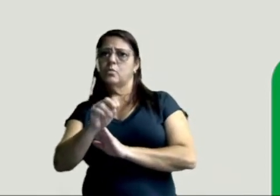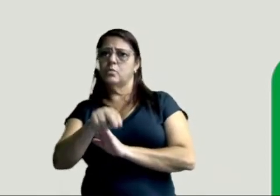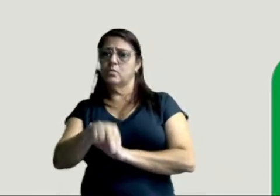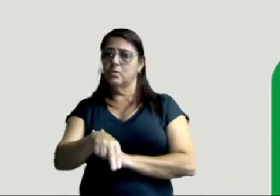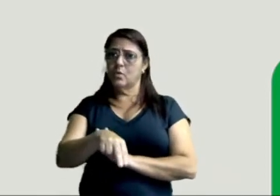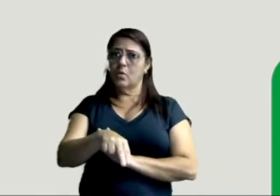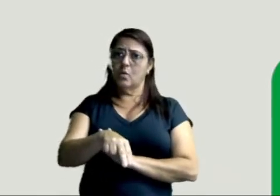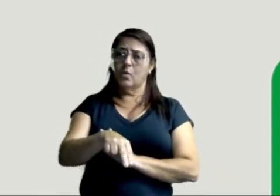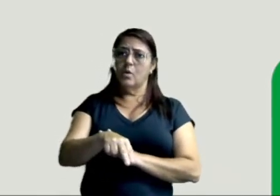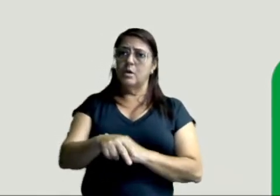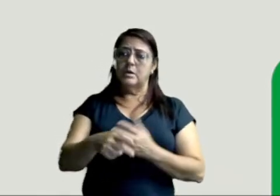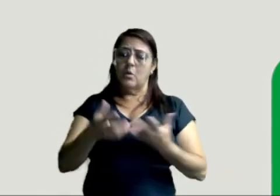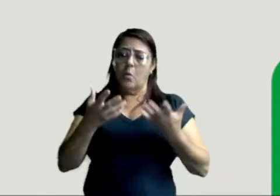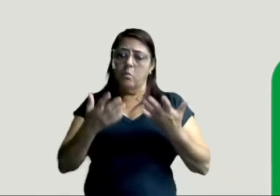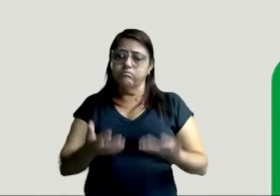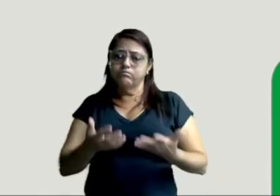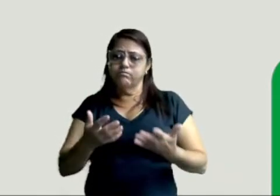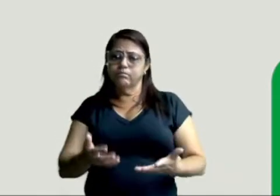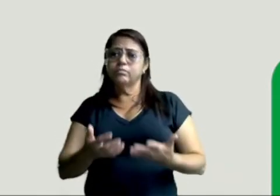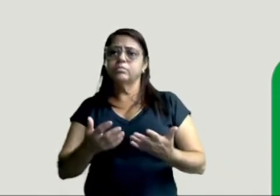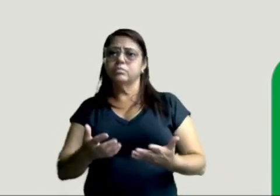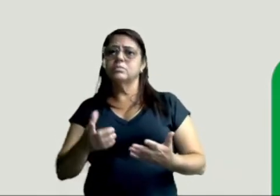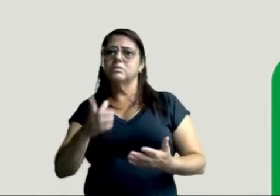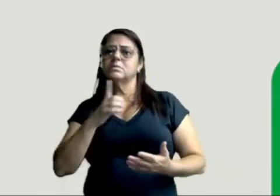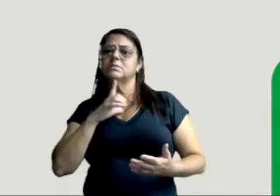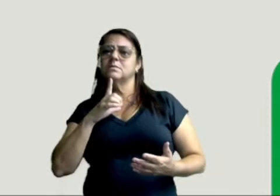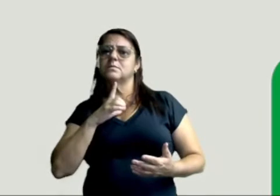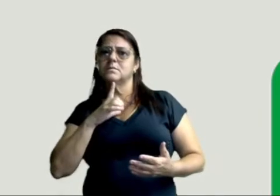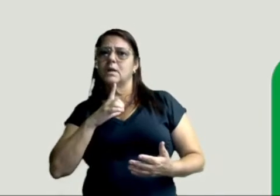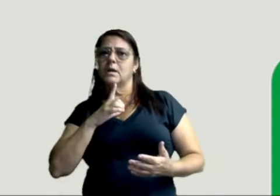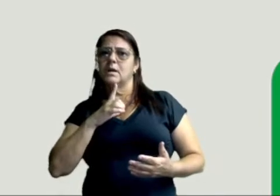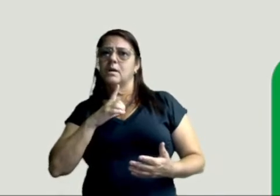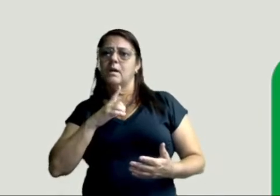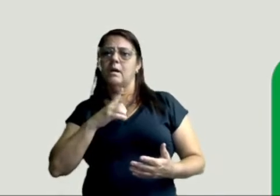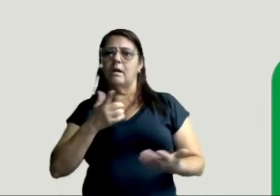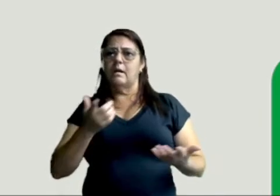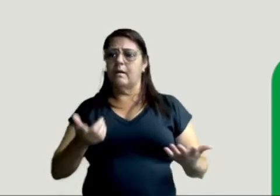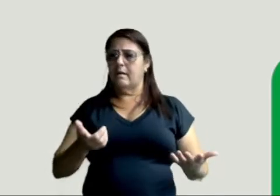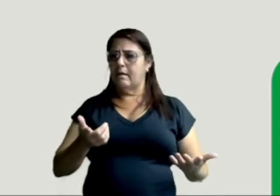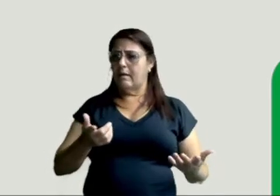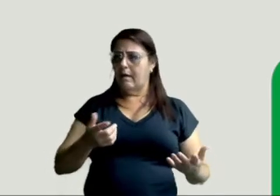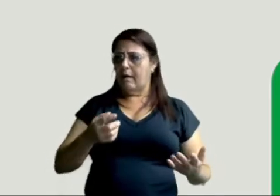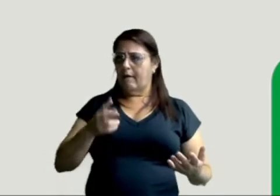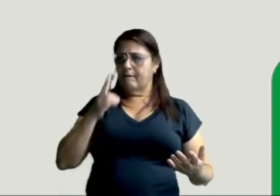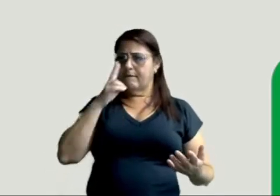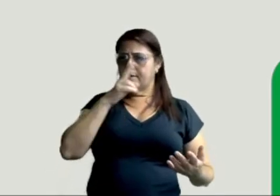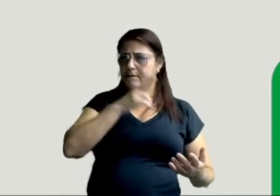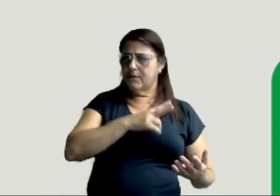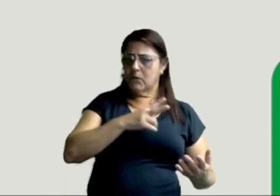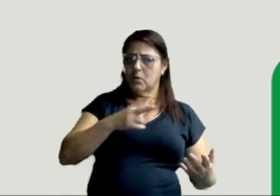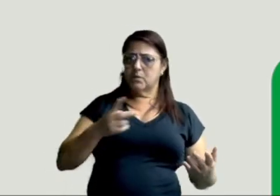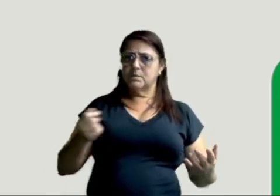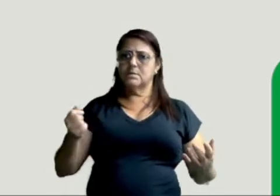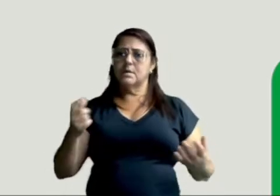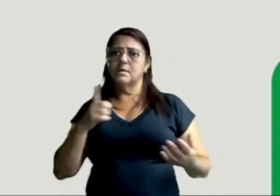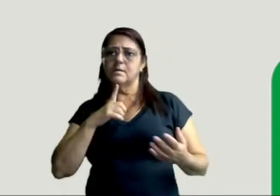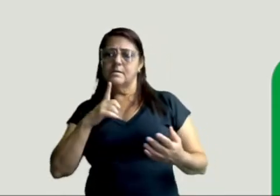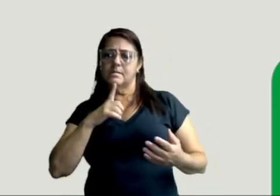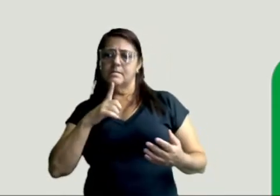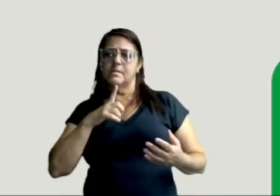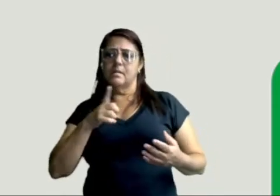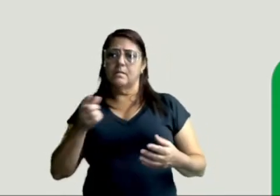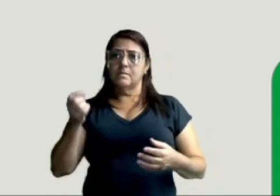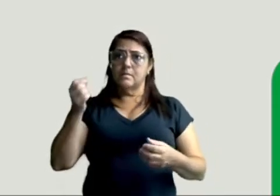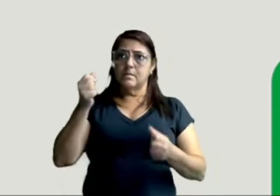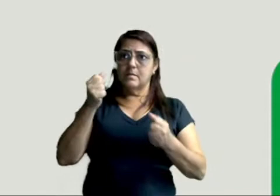que um corpo adquire, ela é o quê? Diretamente proporcional à força resultante que atua sobre ele